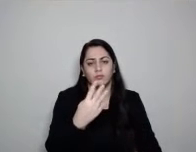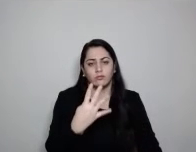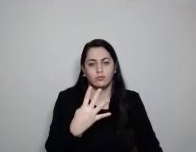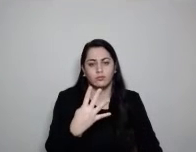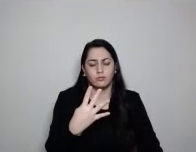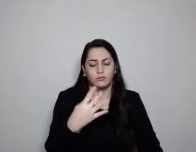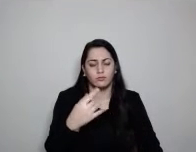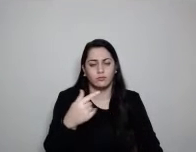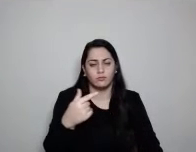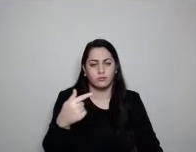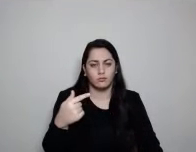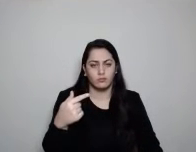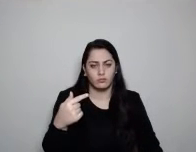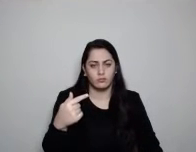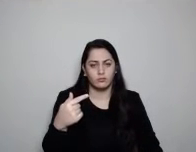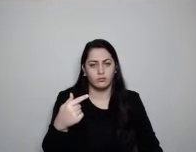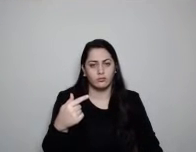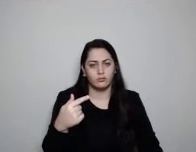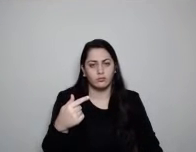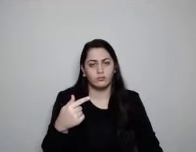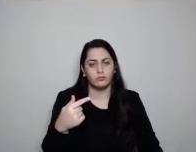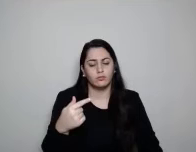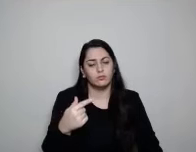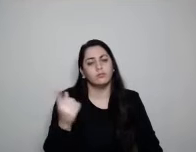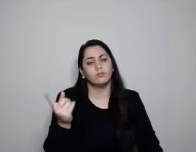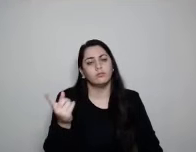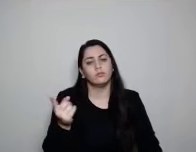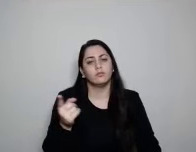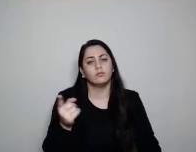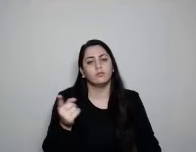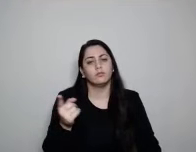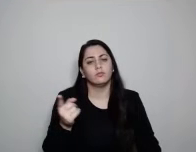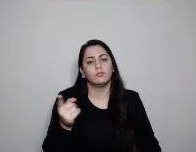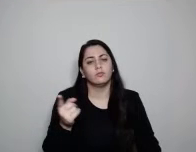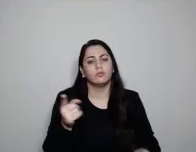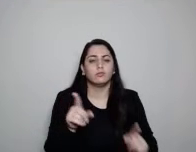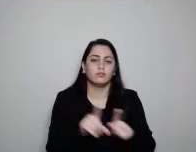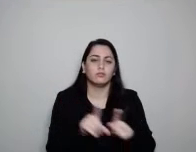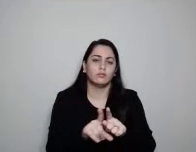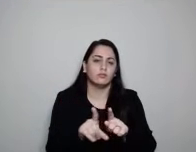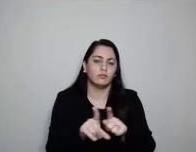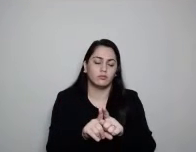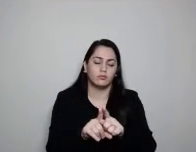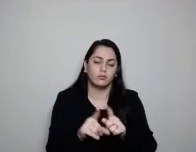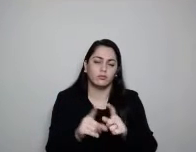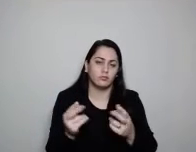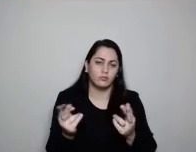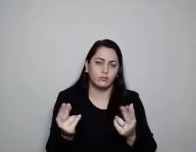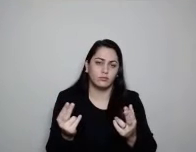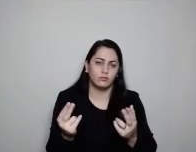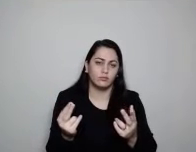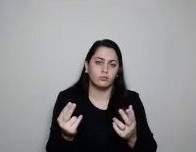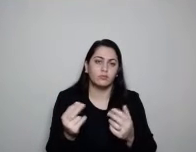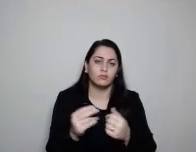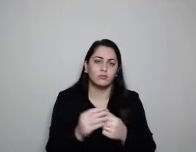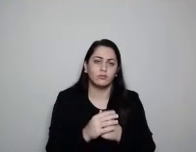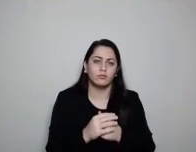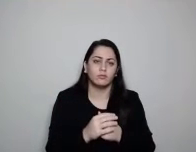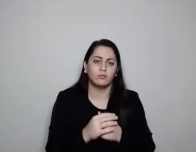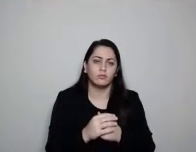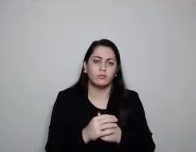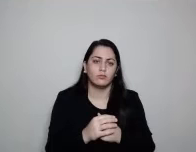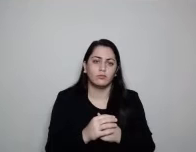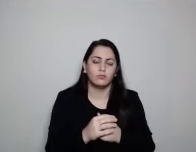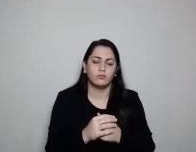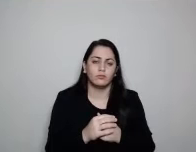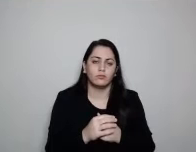Provido parcialmente também. O resultado. Auto exposto, vai pelo conhecimento de ambos recursos. O seu turno do provimento parcial, apelo do